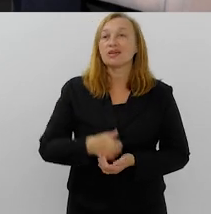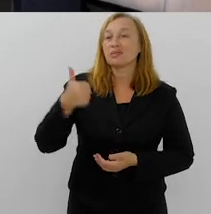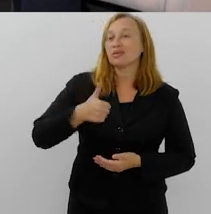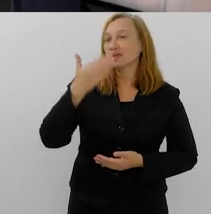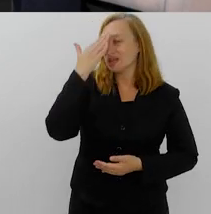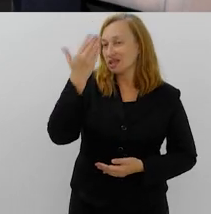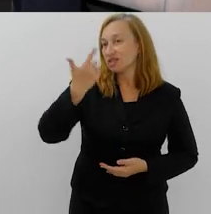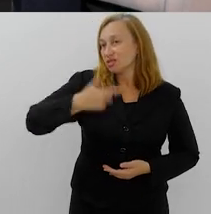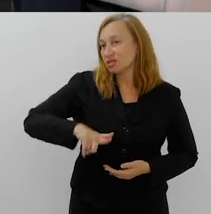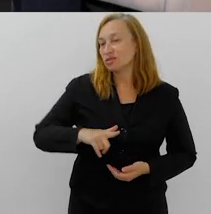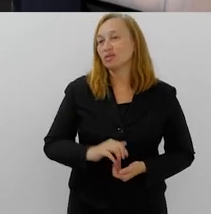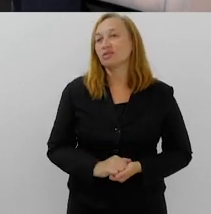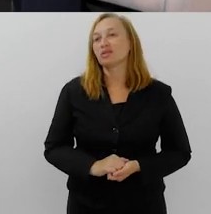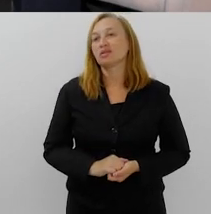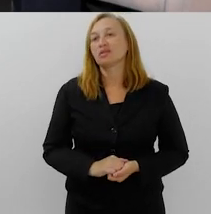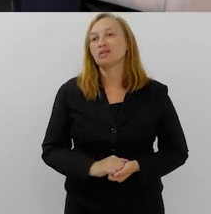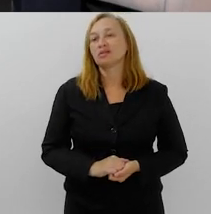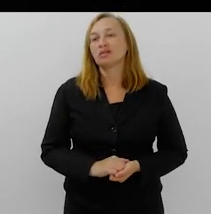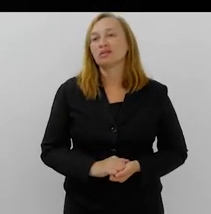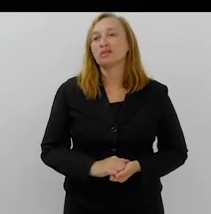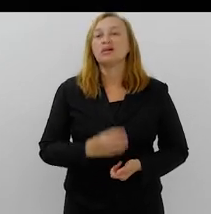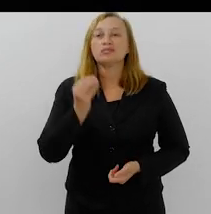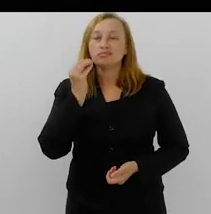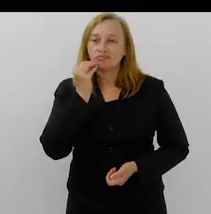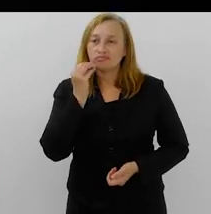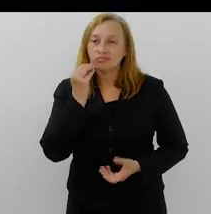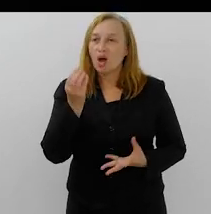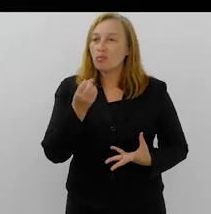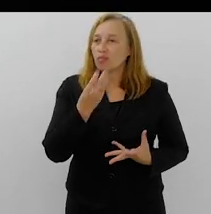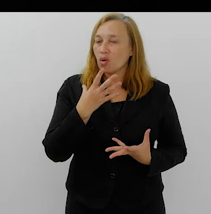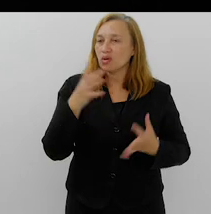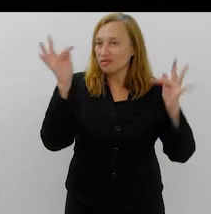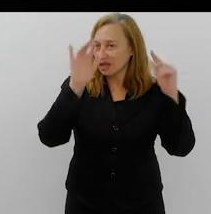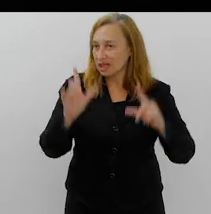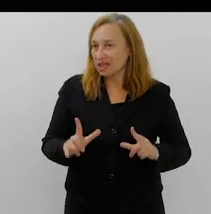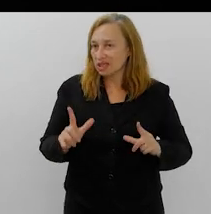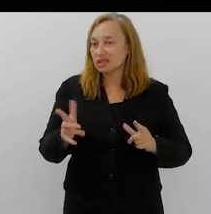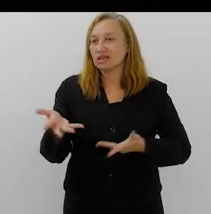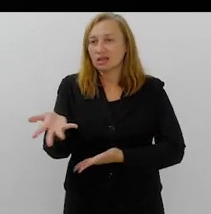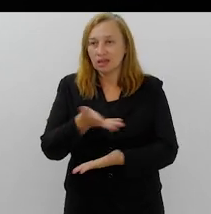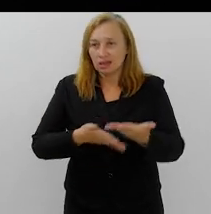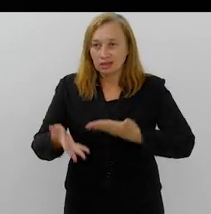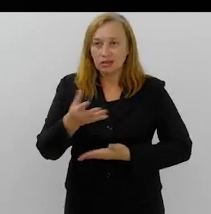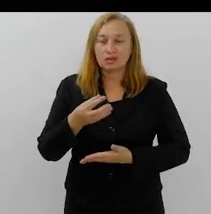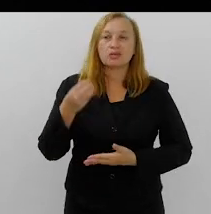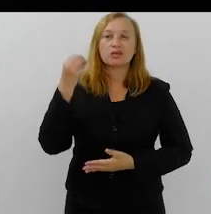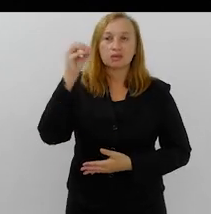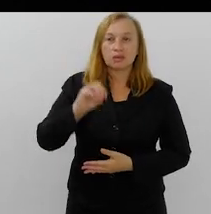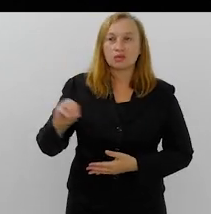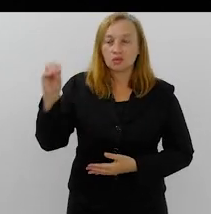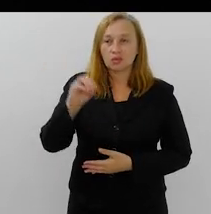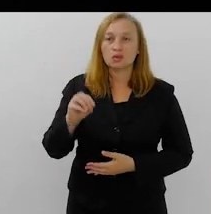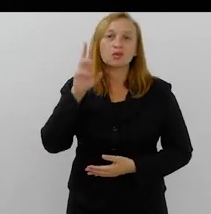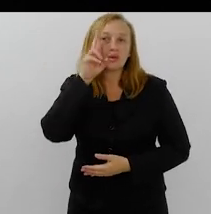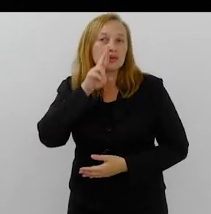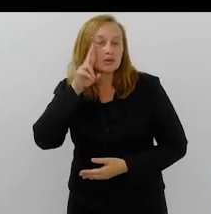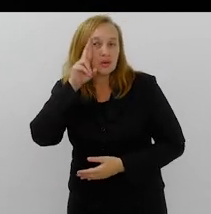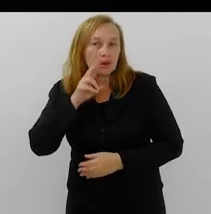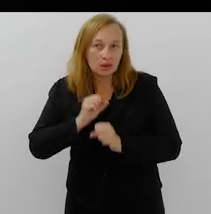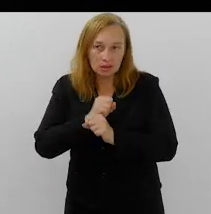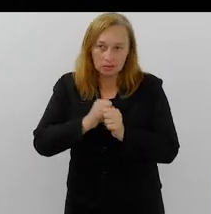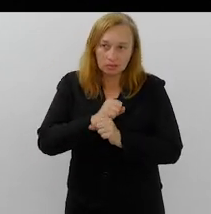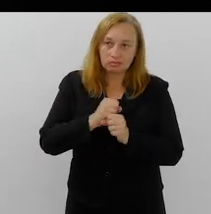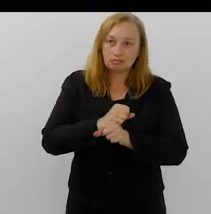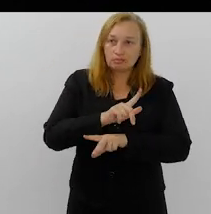favor ah primeiro eu queria agradecer mais uma vez eh sempre uma oportunidade a gente fica feliz de poder participar do Outubro